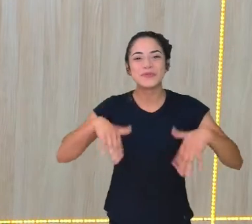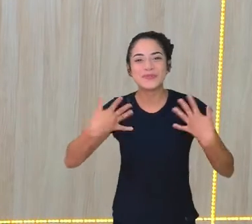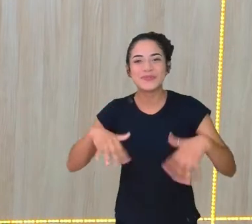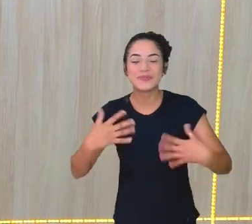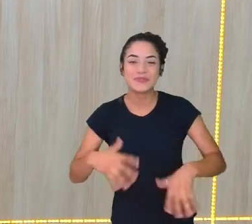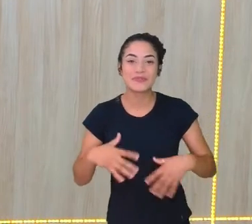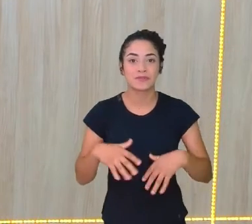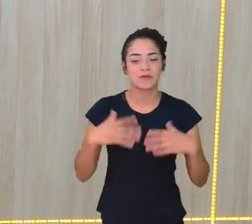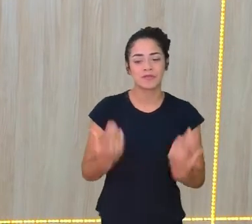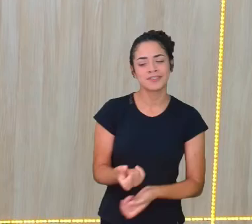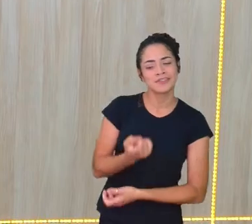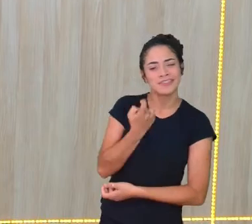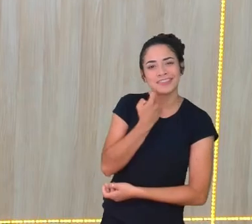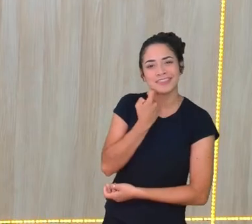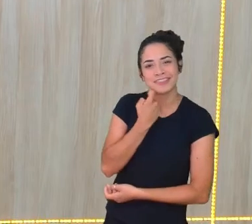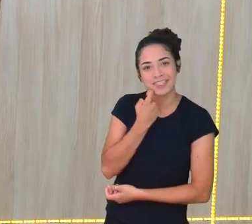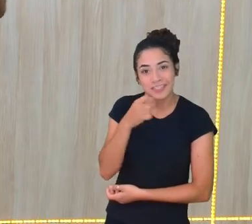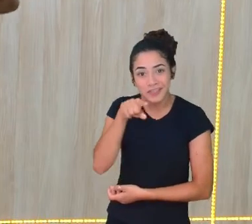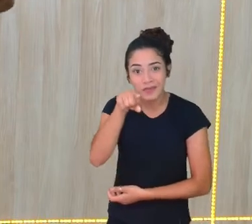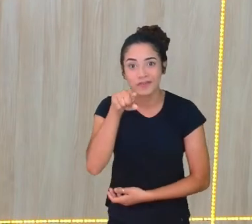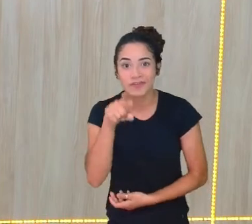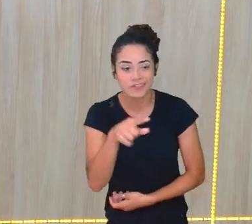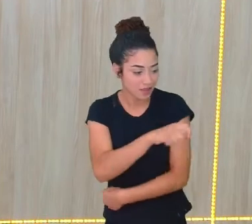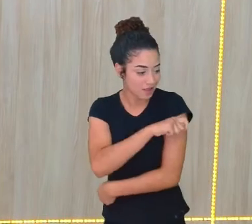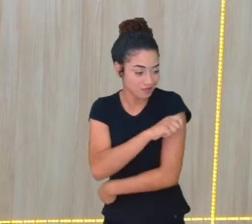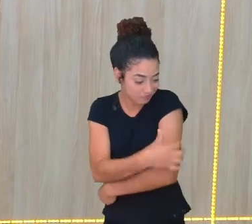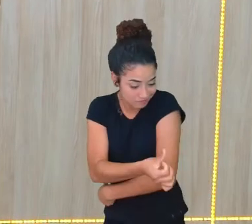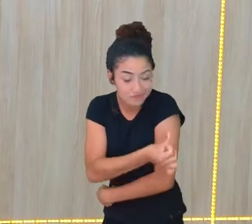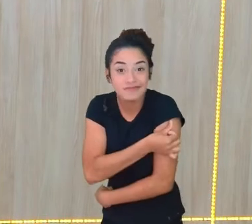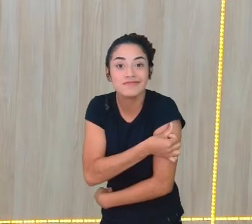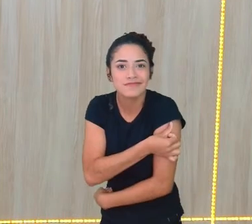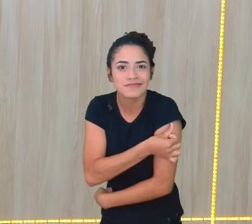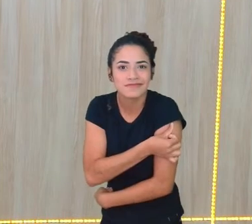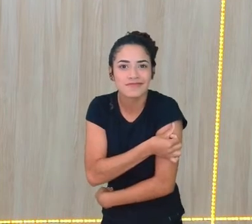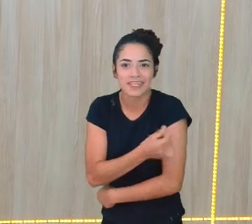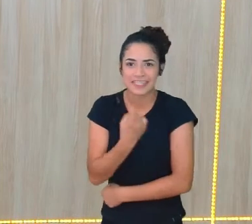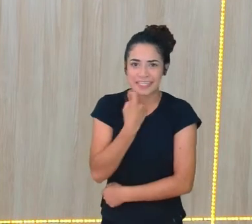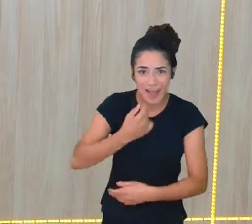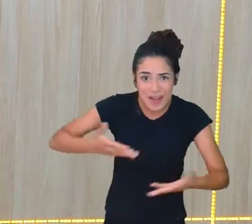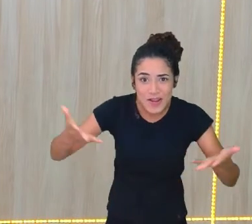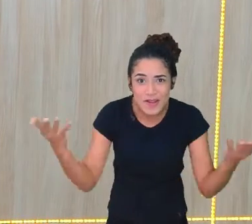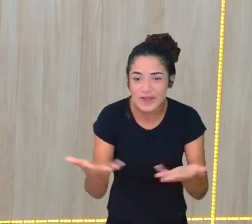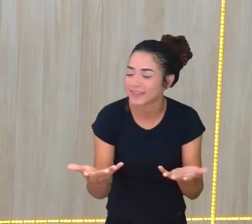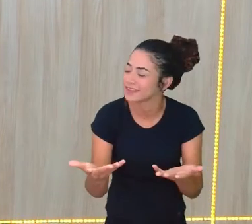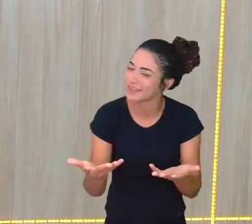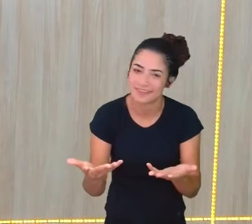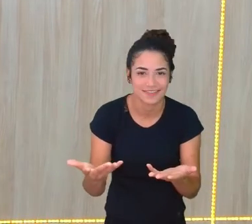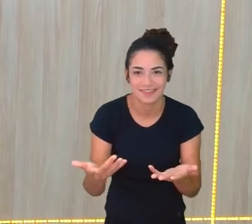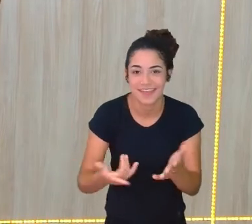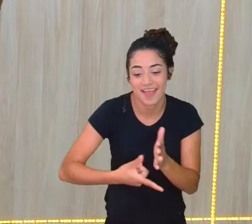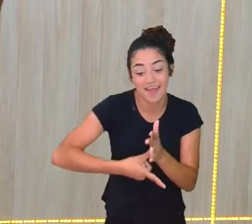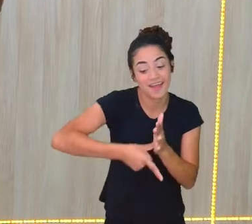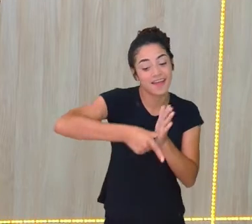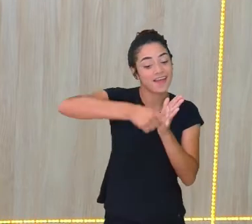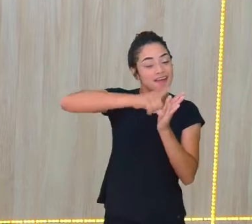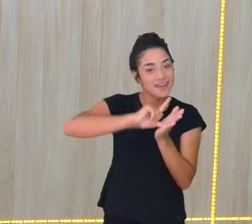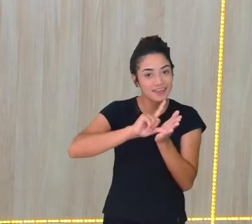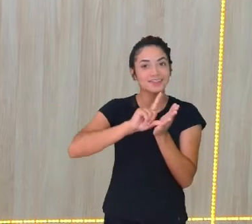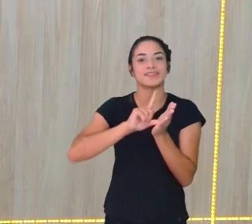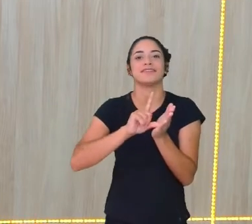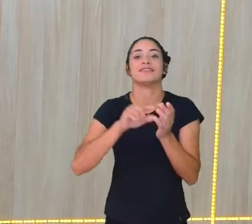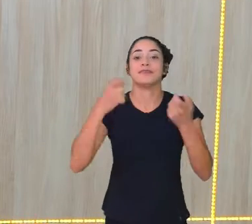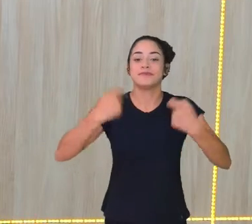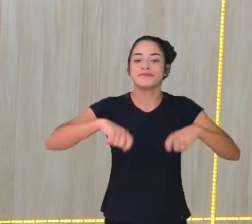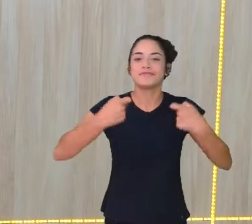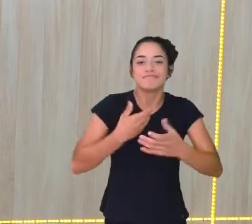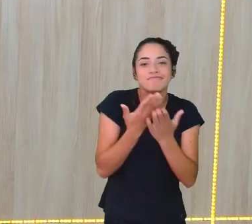não é porque sextou que você, aluno do sexto ano, sextará agora. Antes você vem aqui para a aula